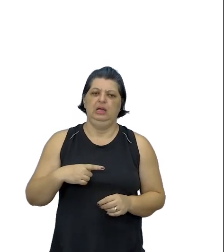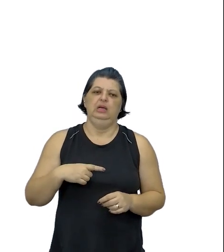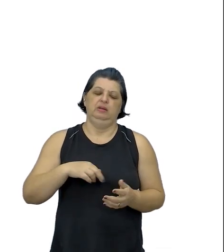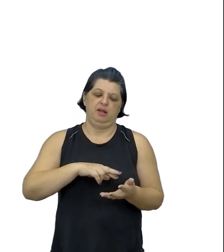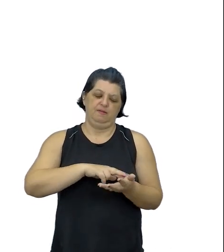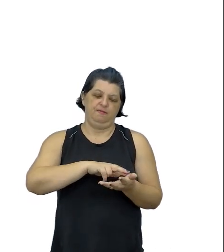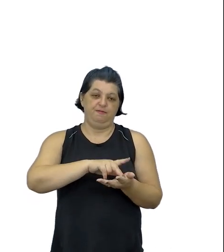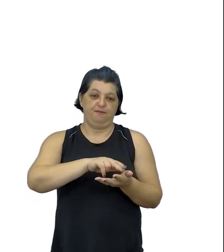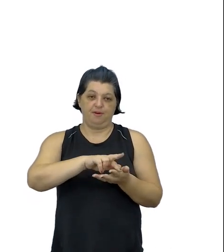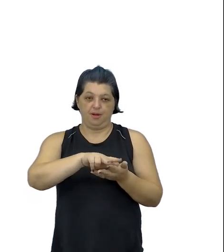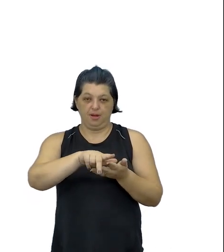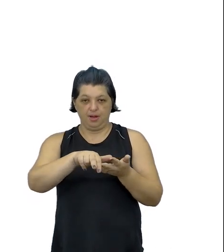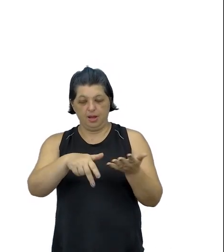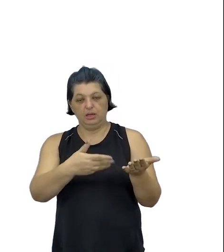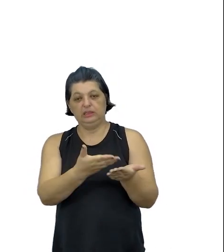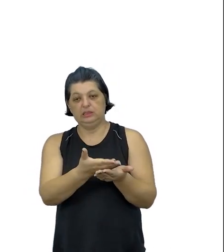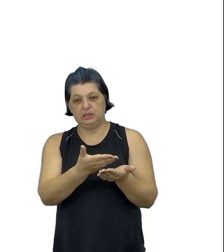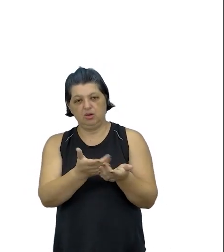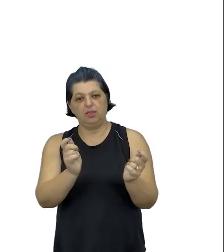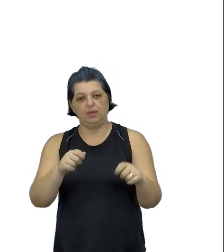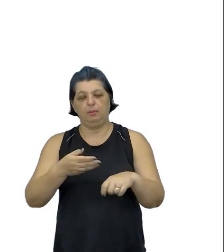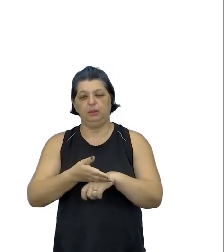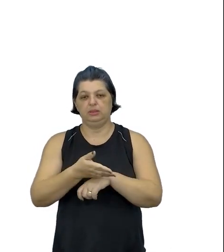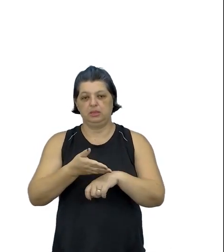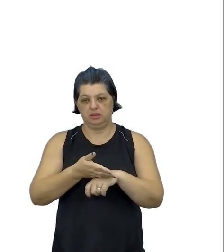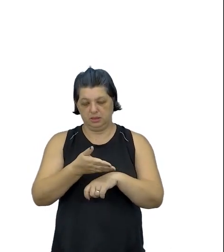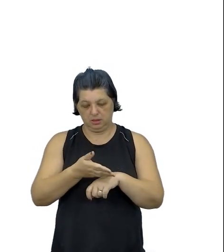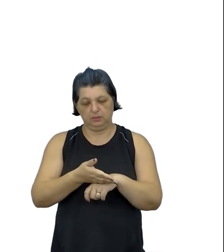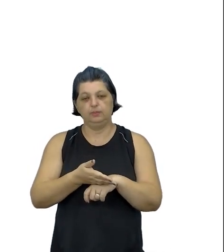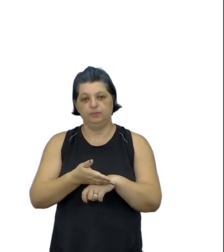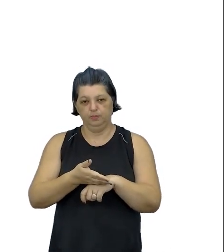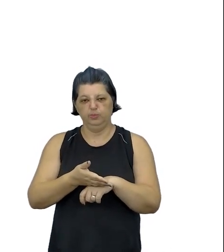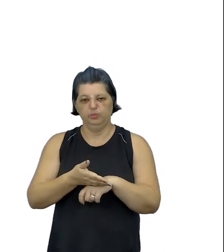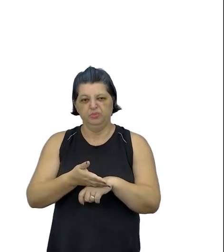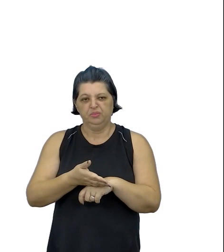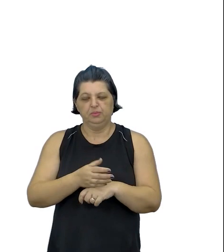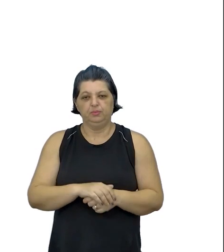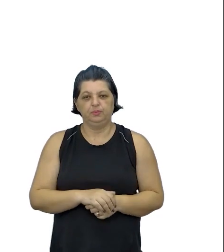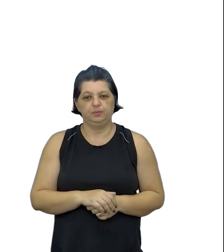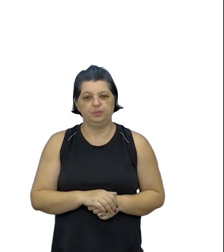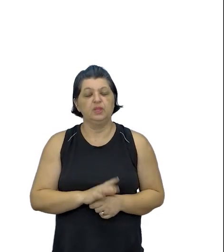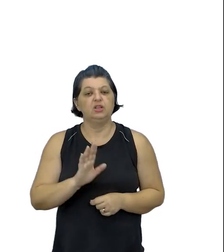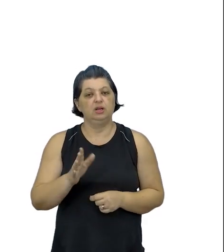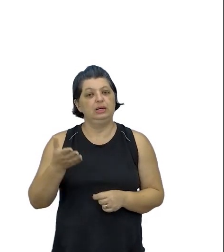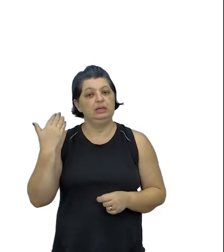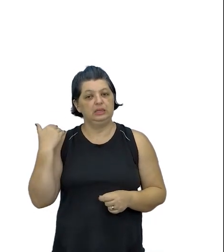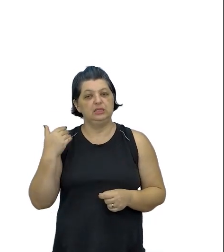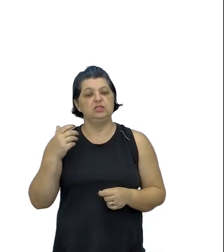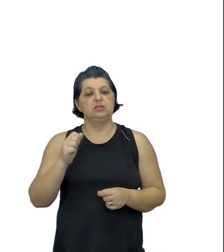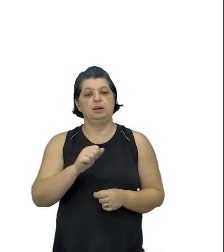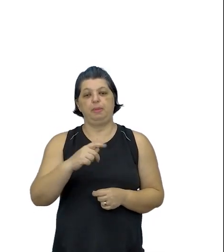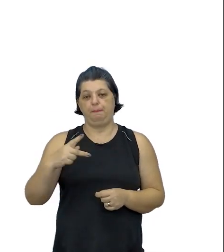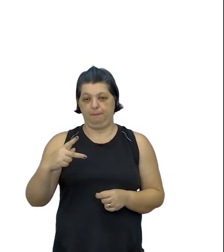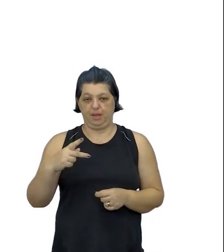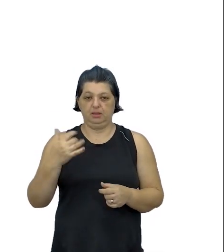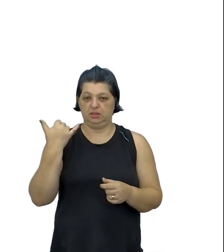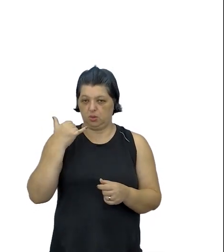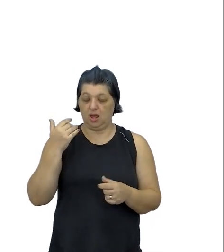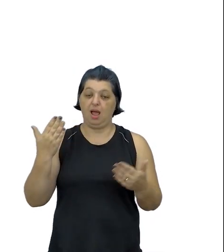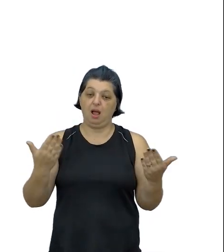de aulas que podem ser acessadas, a gente tem acesso, a princípio foi pelo celular, agora temos também acesso